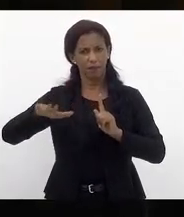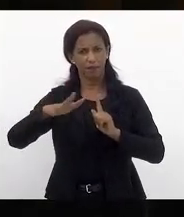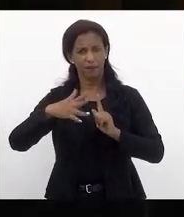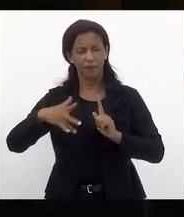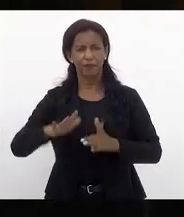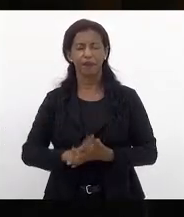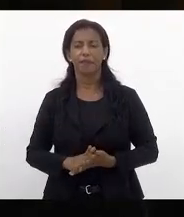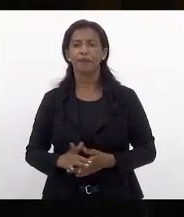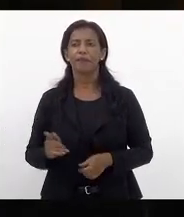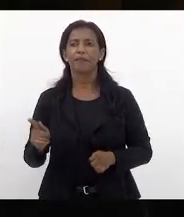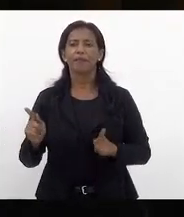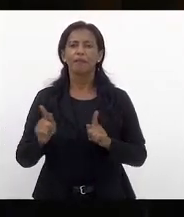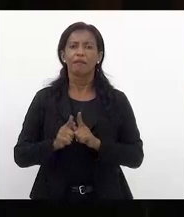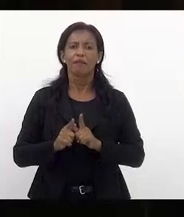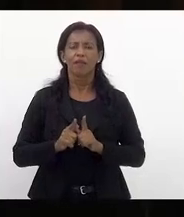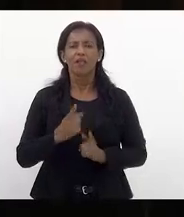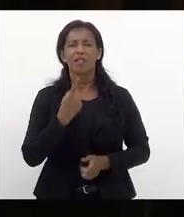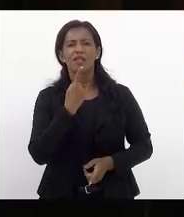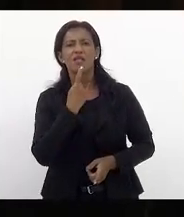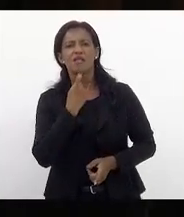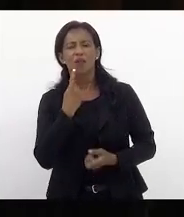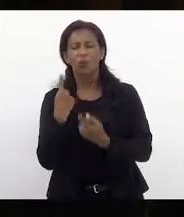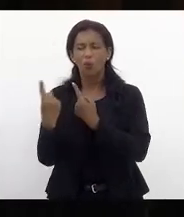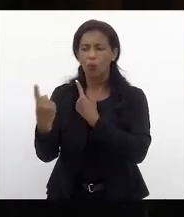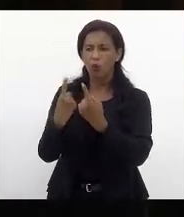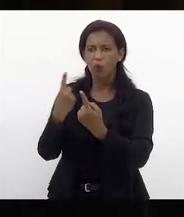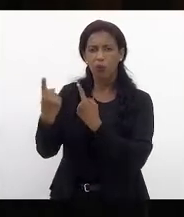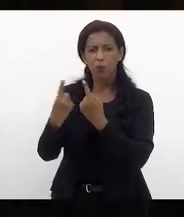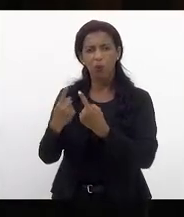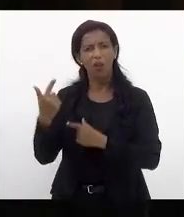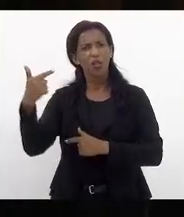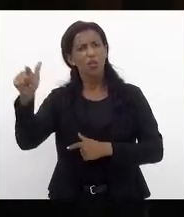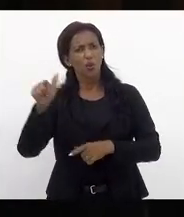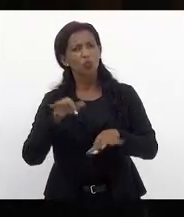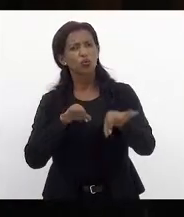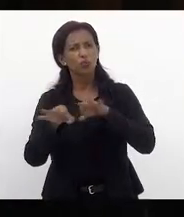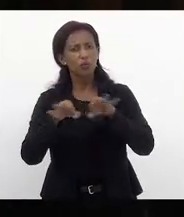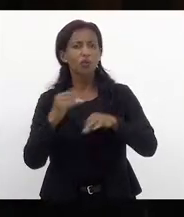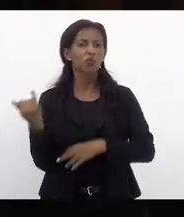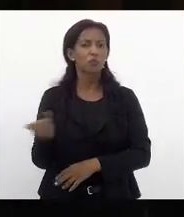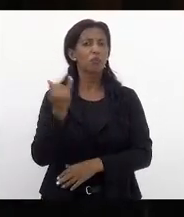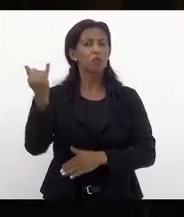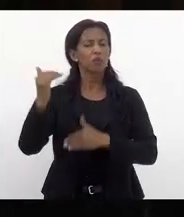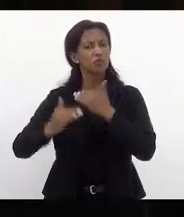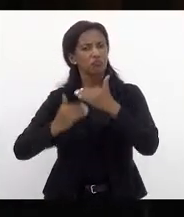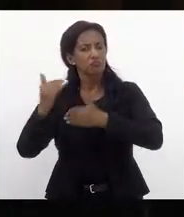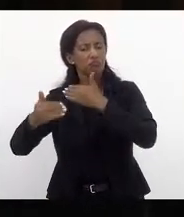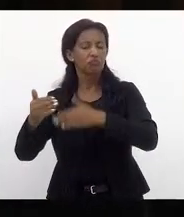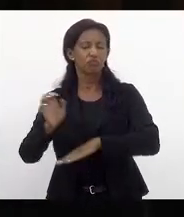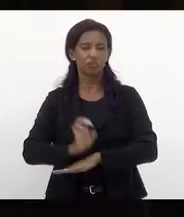para fazer a Linha Vermelha e outros projetos que foram importantes para o desenvolvimento do nosso estado.